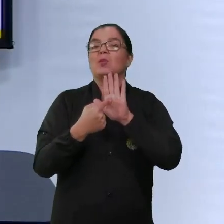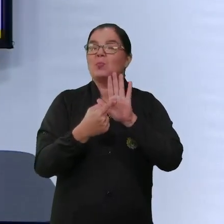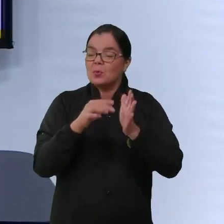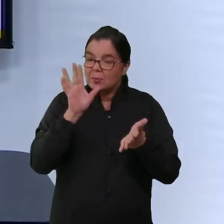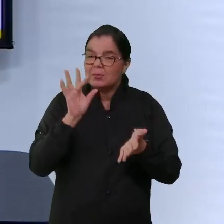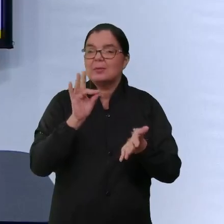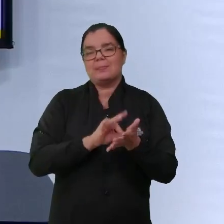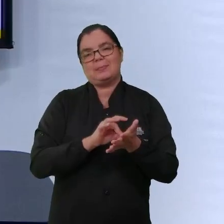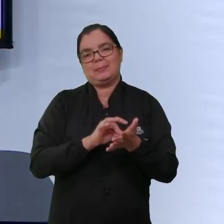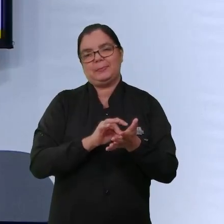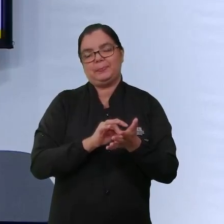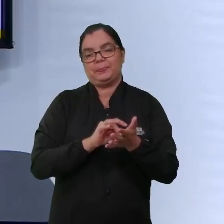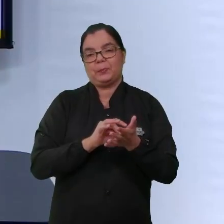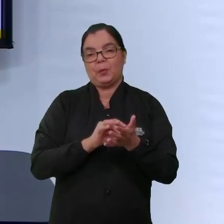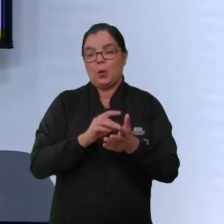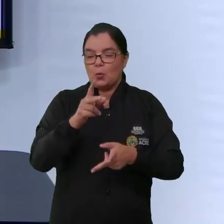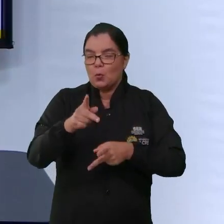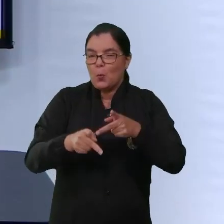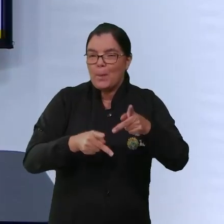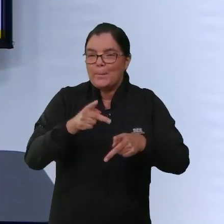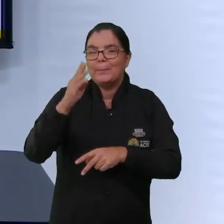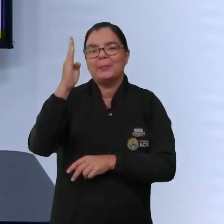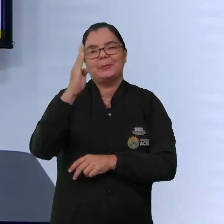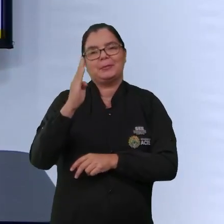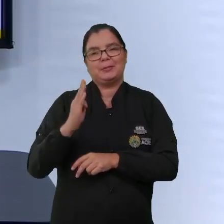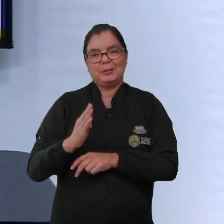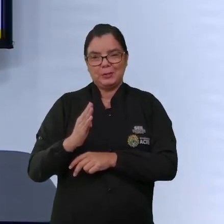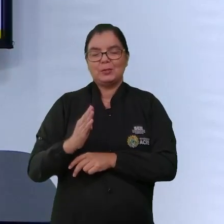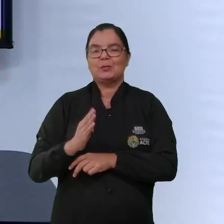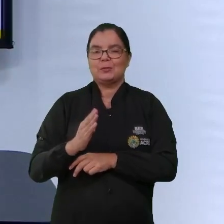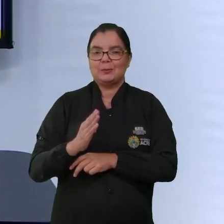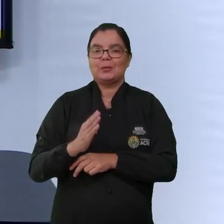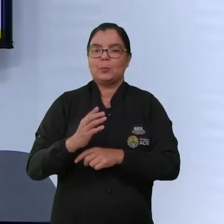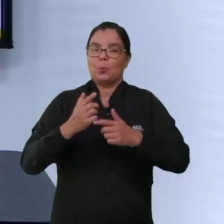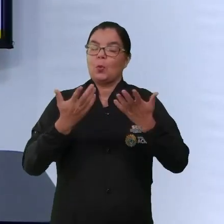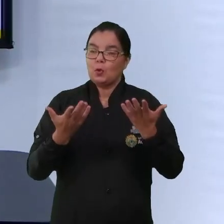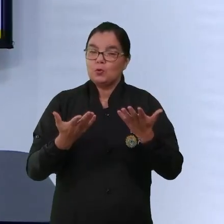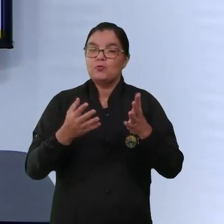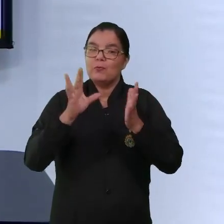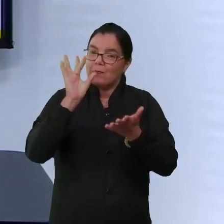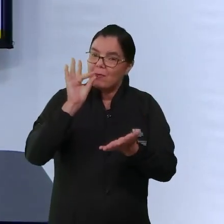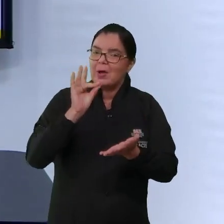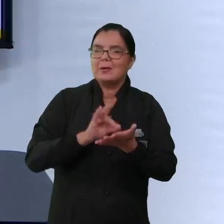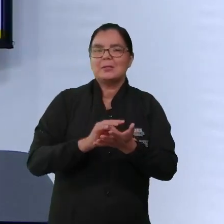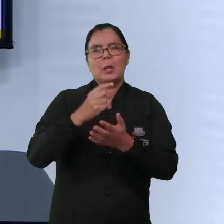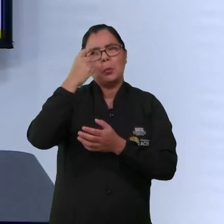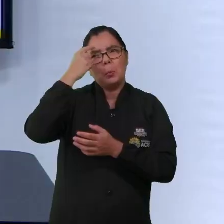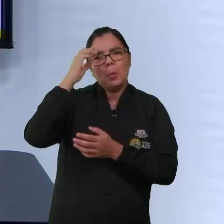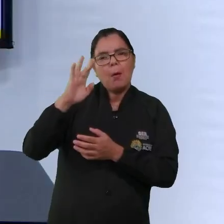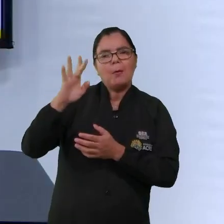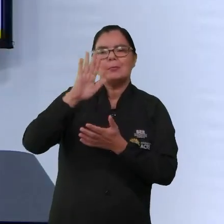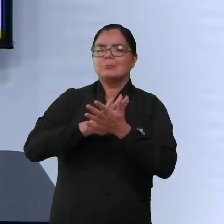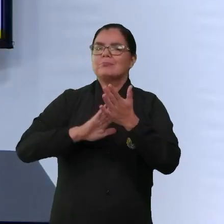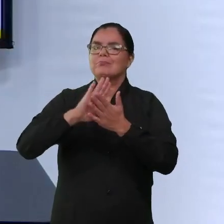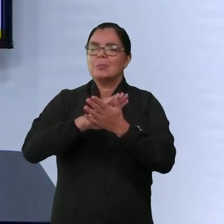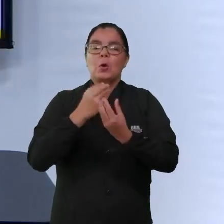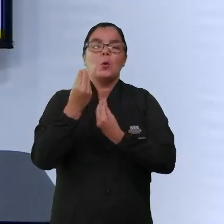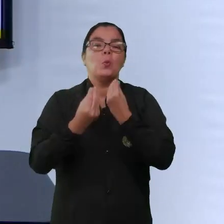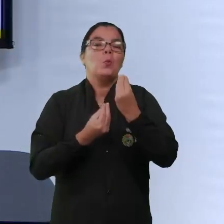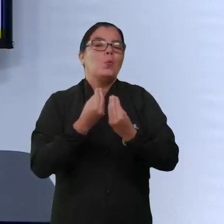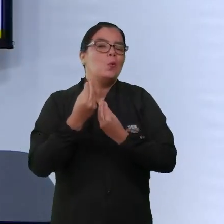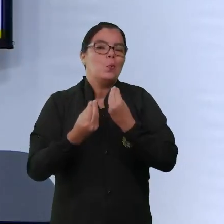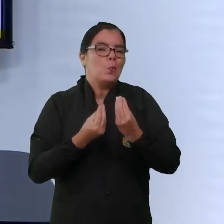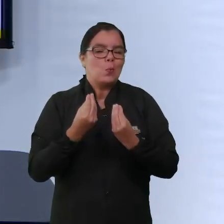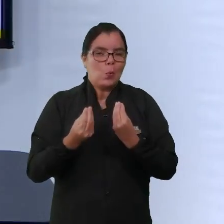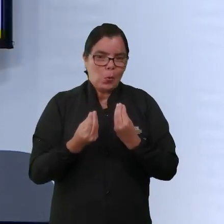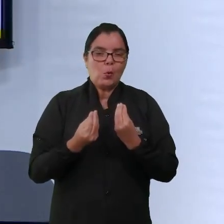fato a formação do povo brasileiro de maneira nua e crua, sem idealização. Mostra como essa